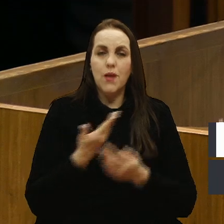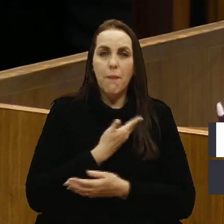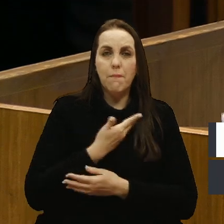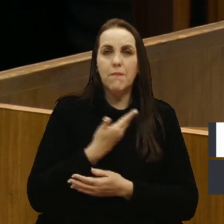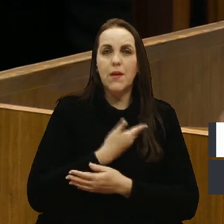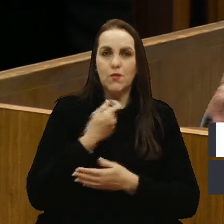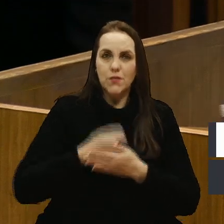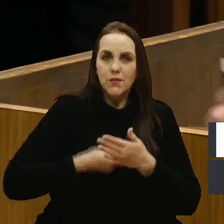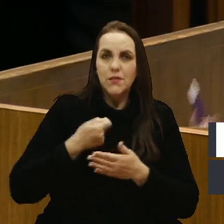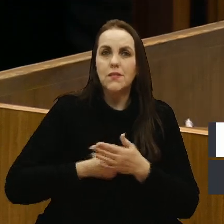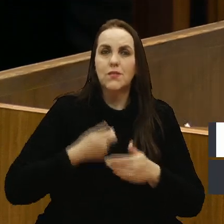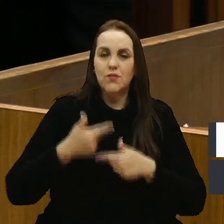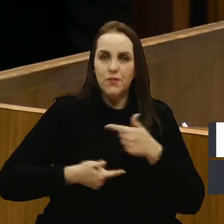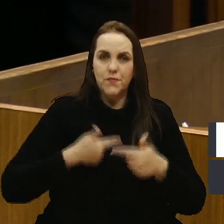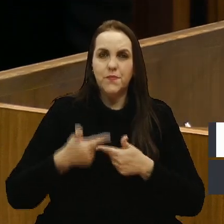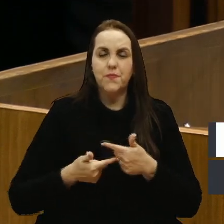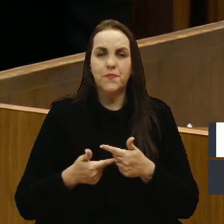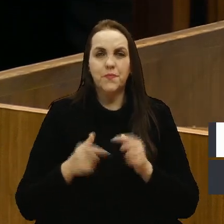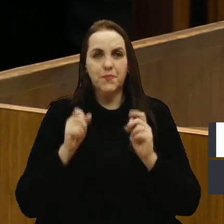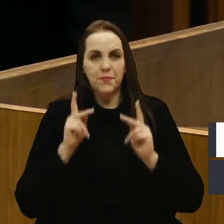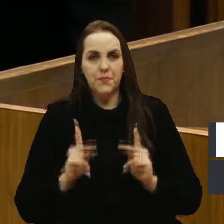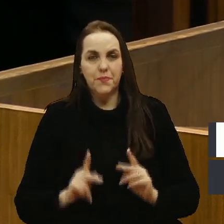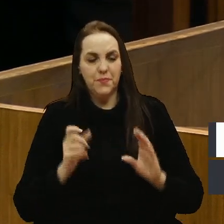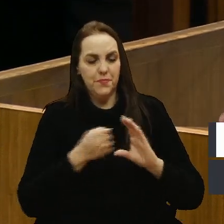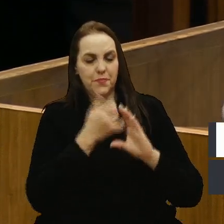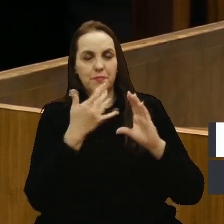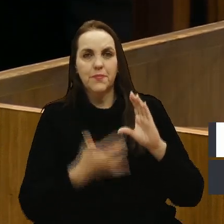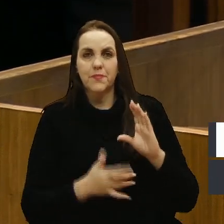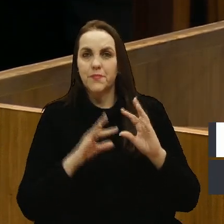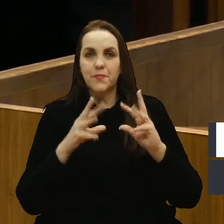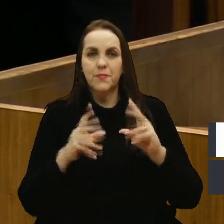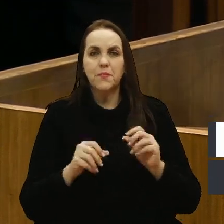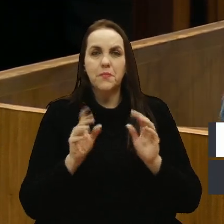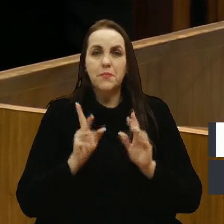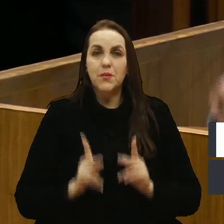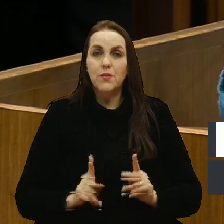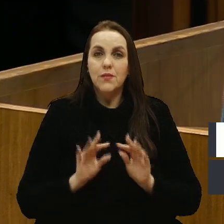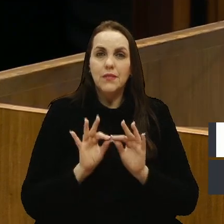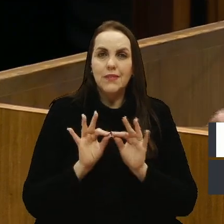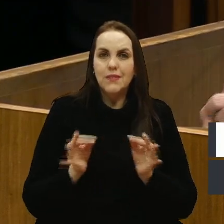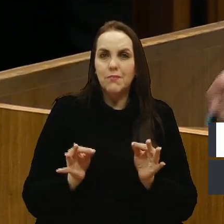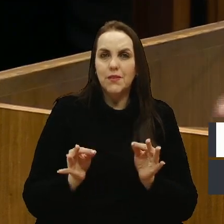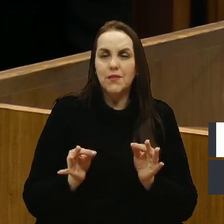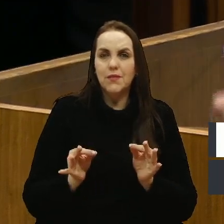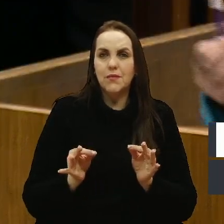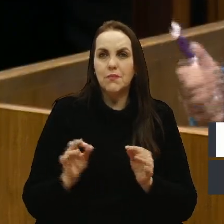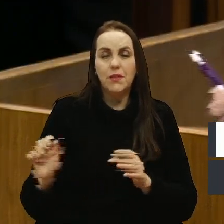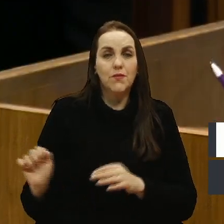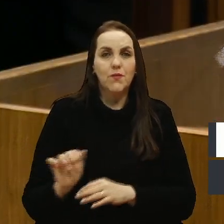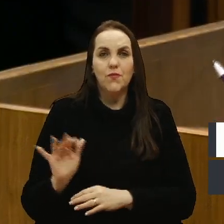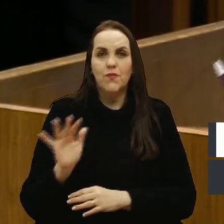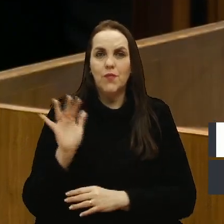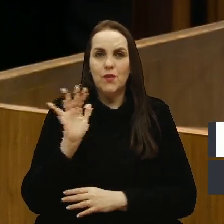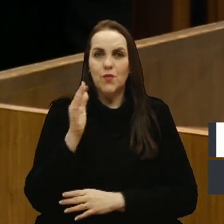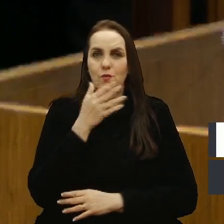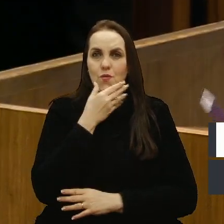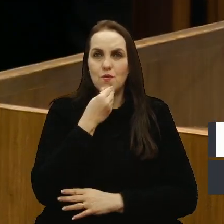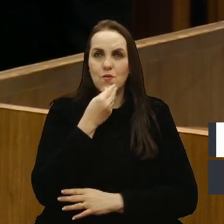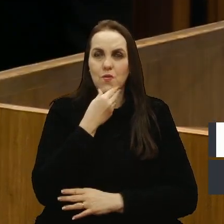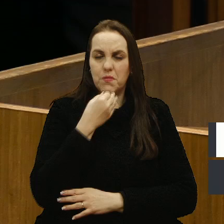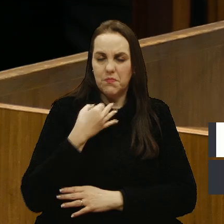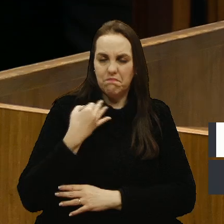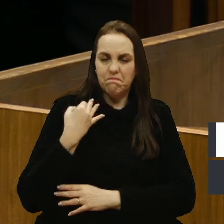é conhecida e caracterizada pelos amigos como alguém muito simples, mas um homem de valores